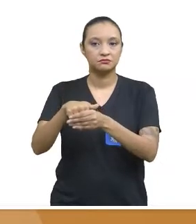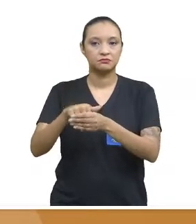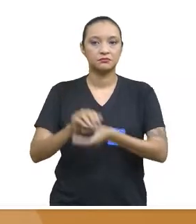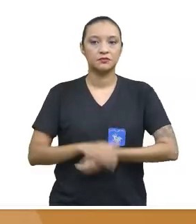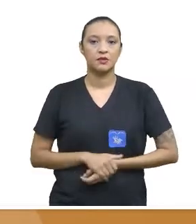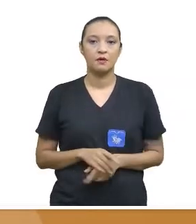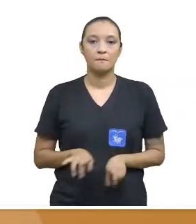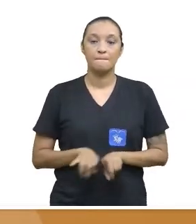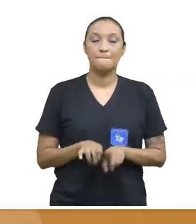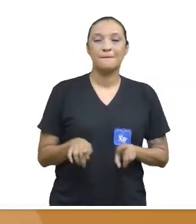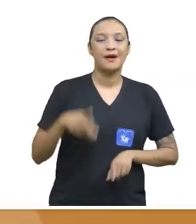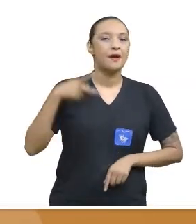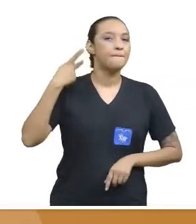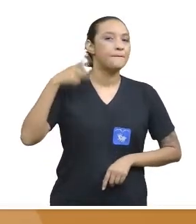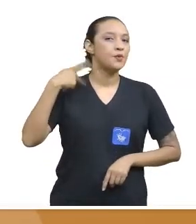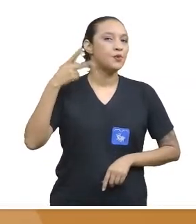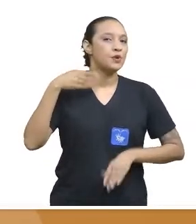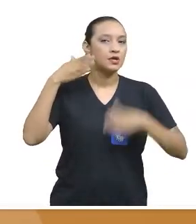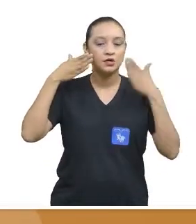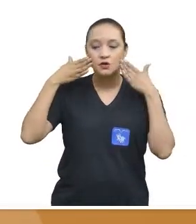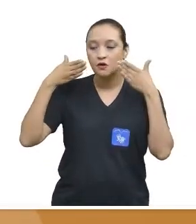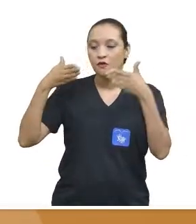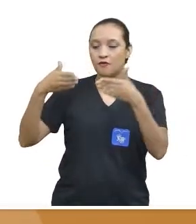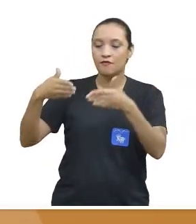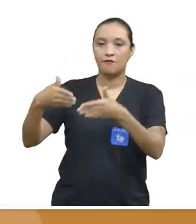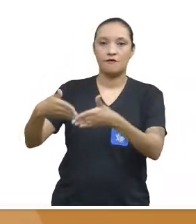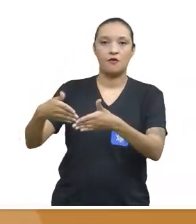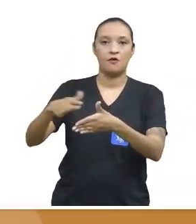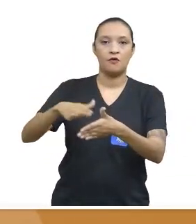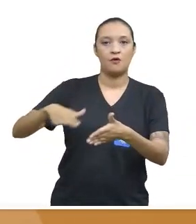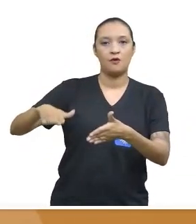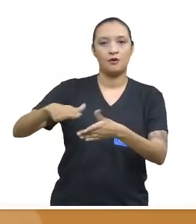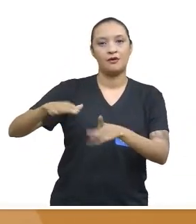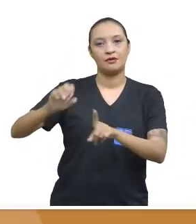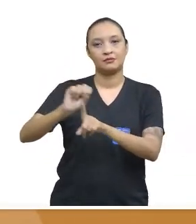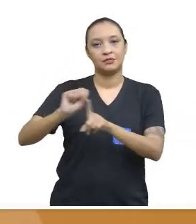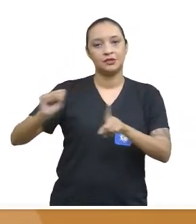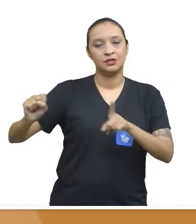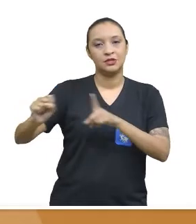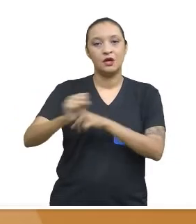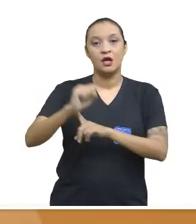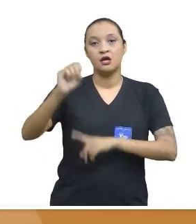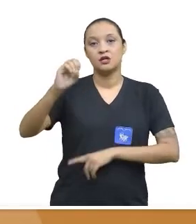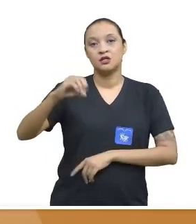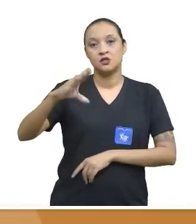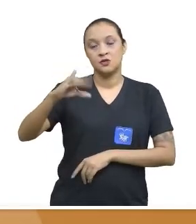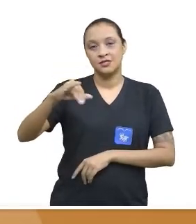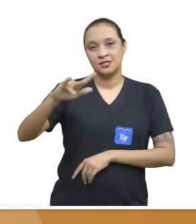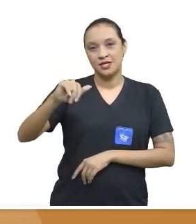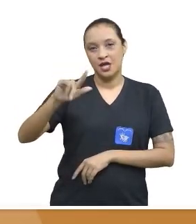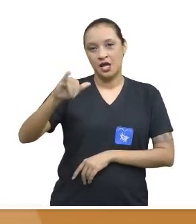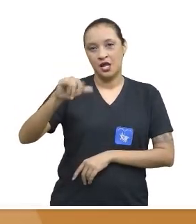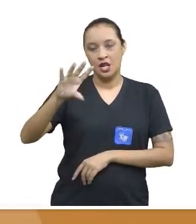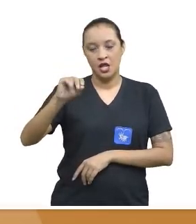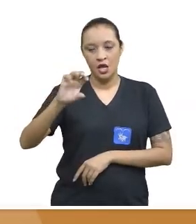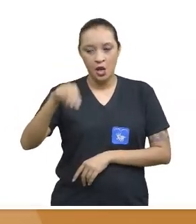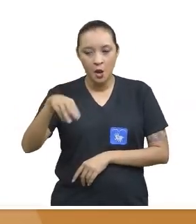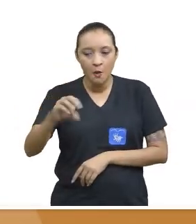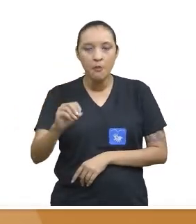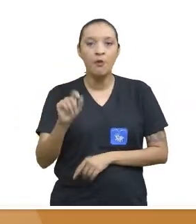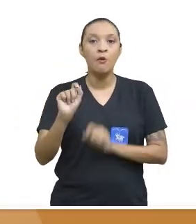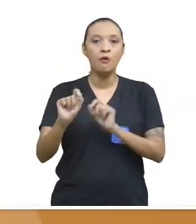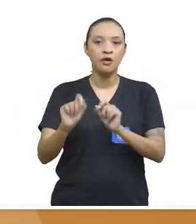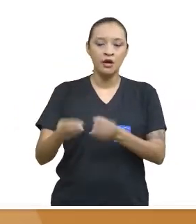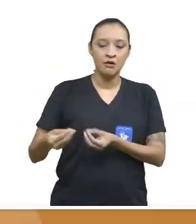uma política voltada ali para uma visão meio socialista, tanto que ele condecora Che Guevara com a maior honraria do